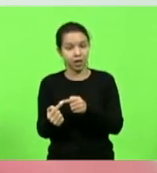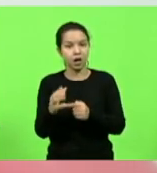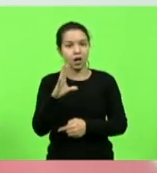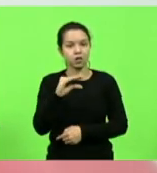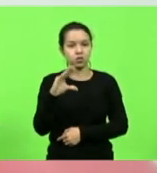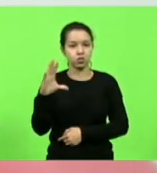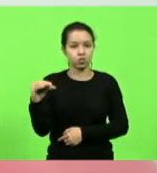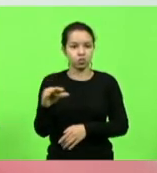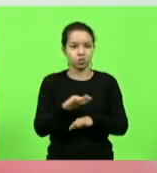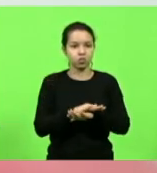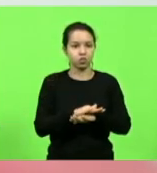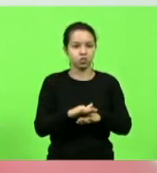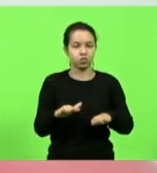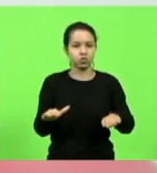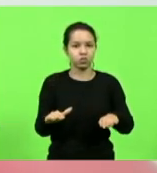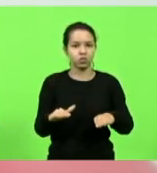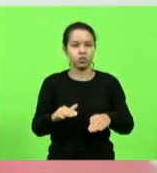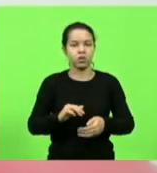sua infância,